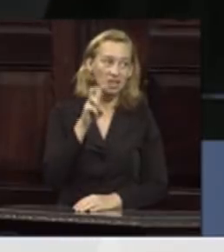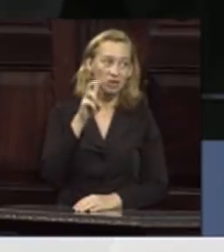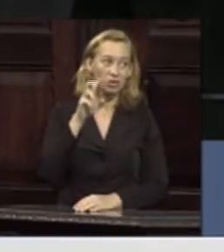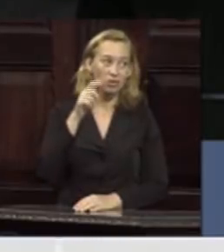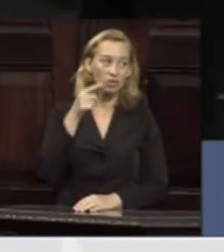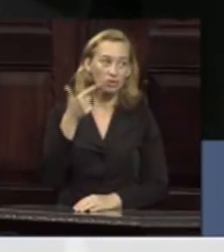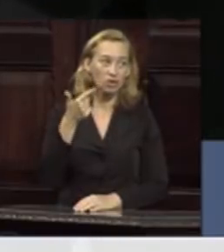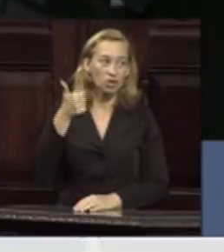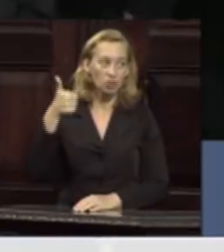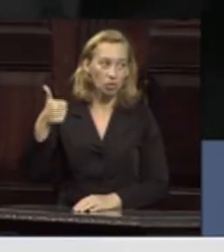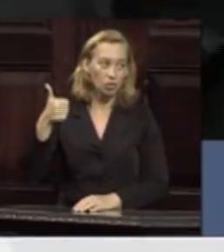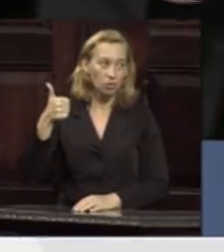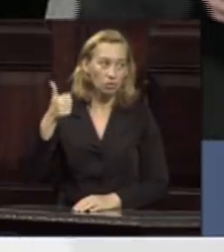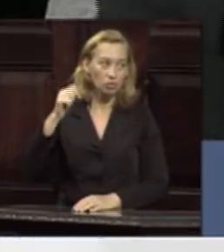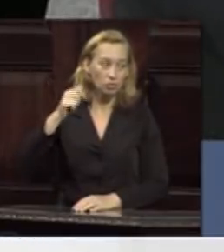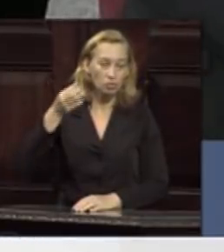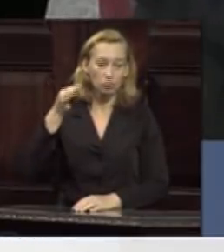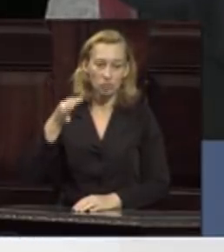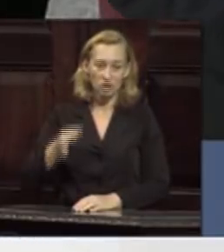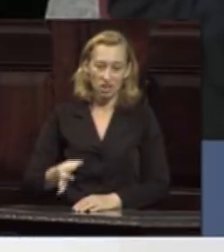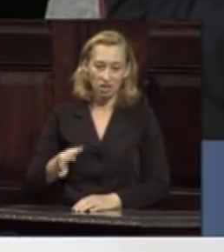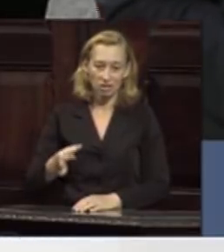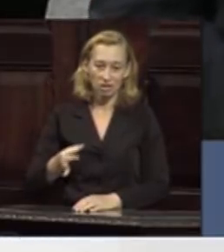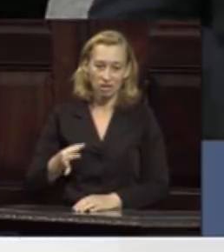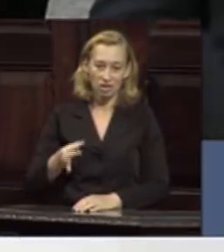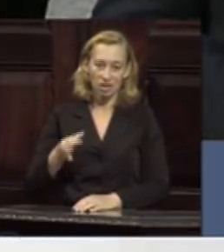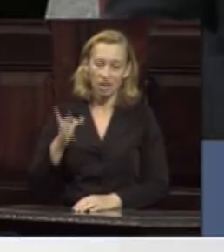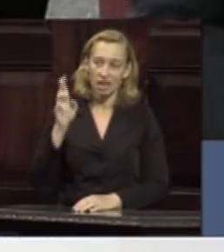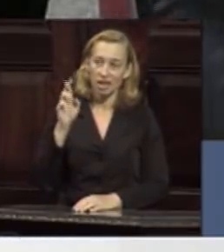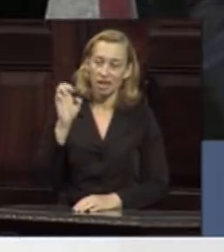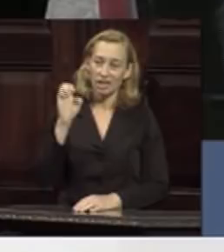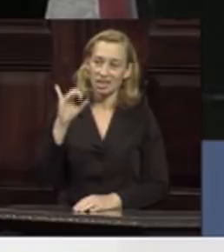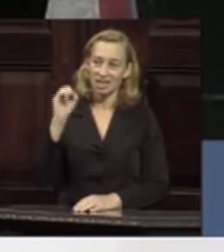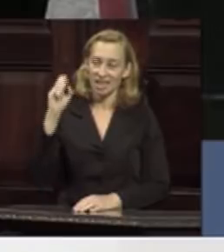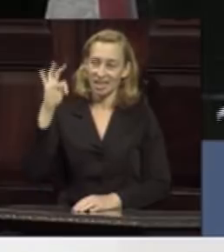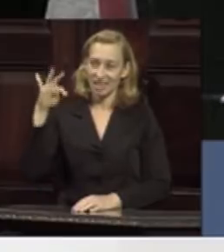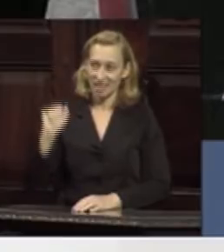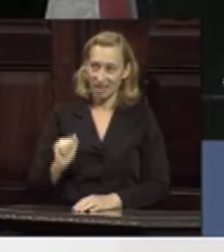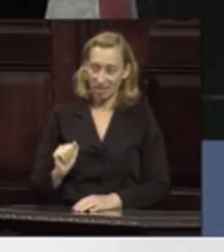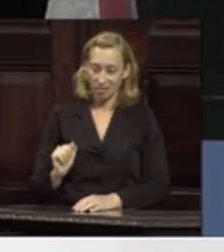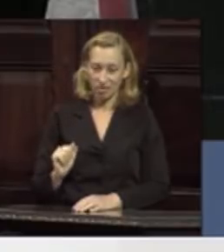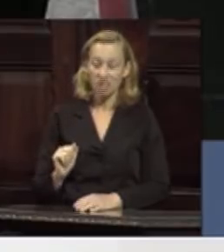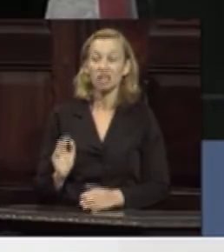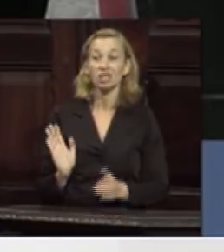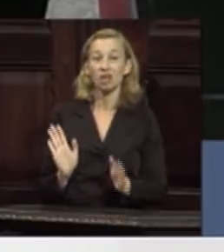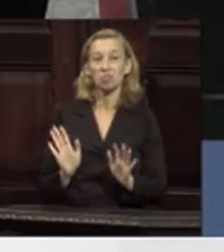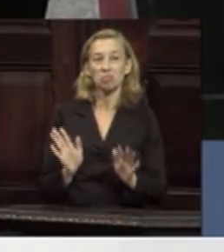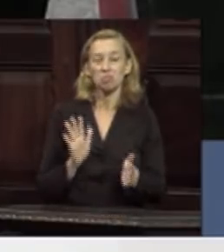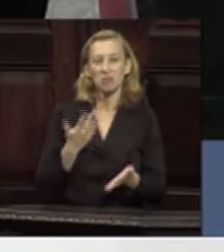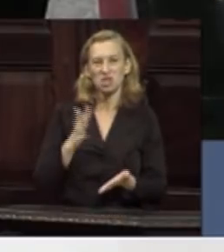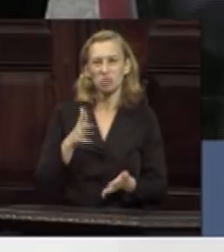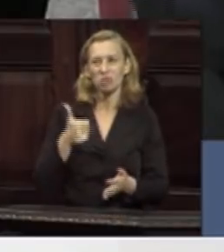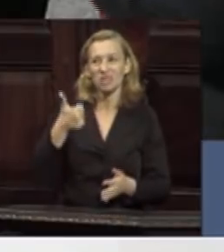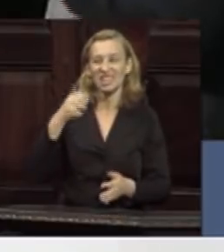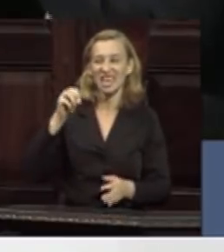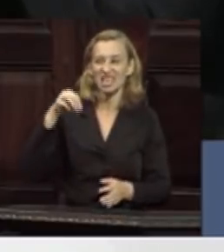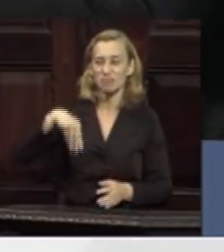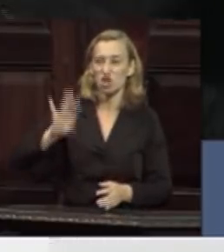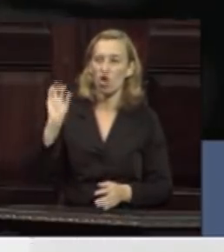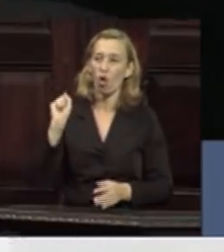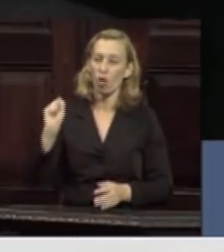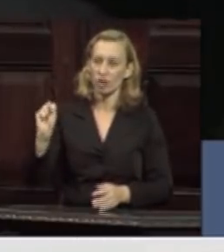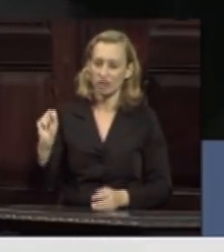28,1% da receita do ICMS. Então, isso atinge 10 bilhões de reais.